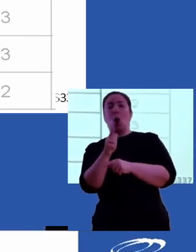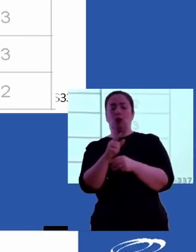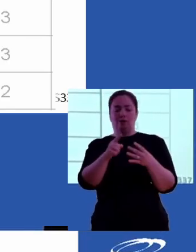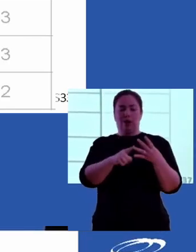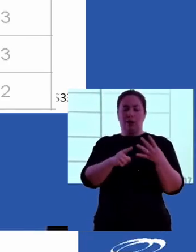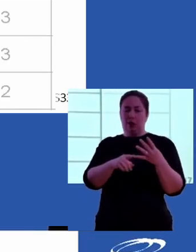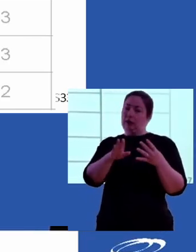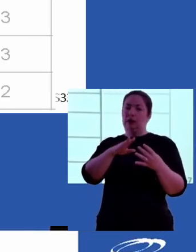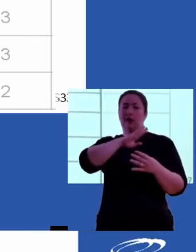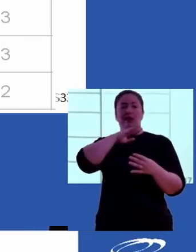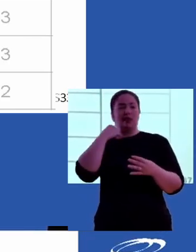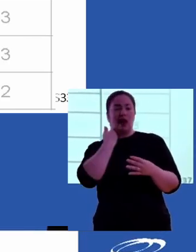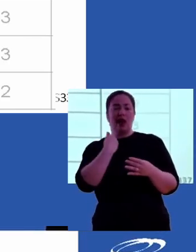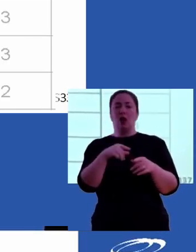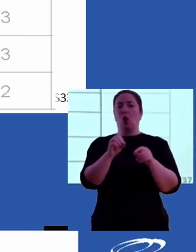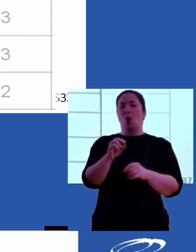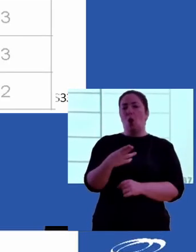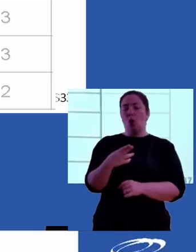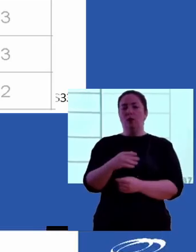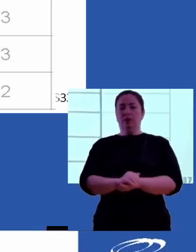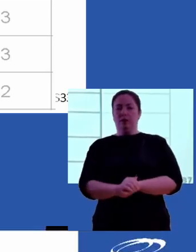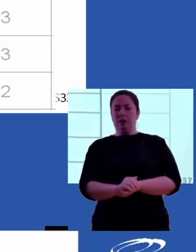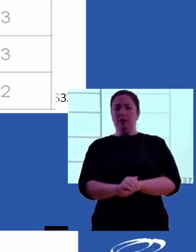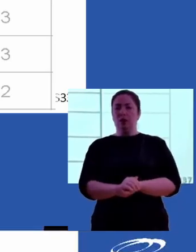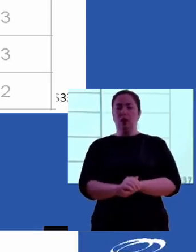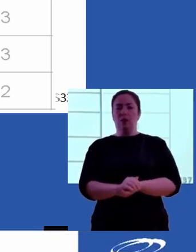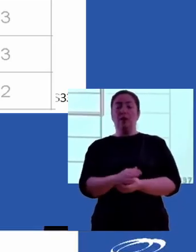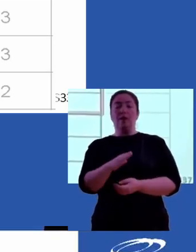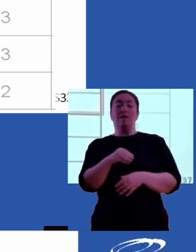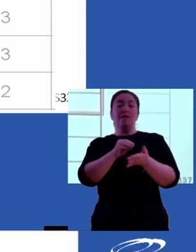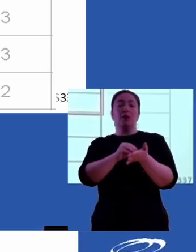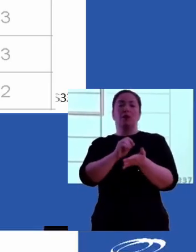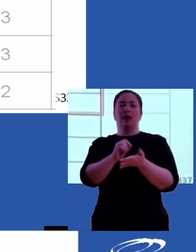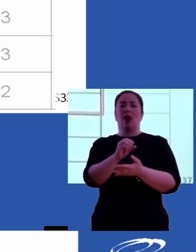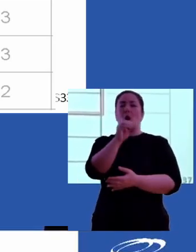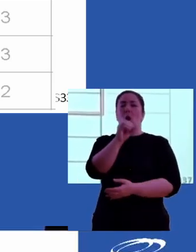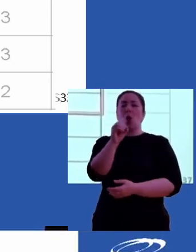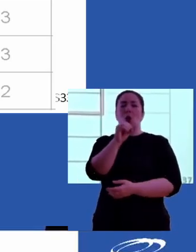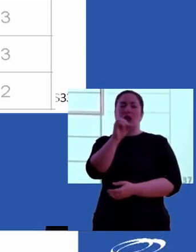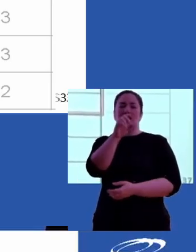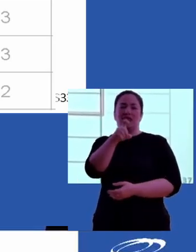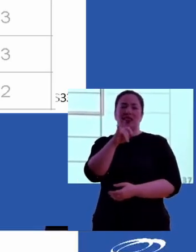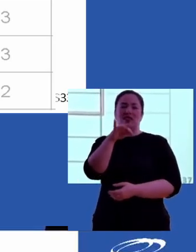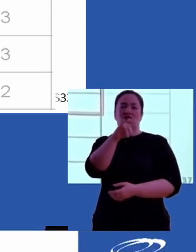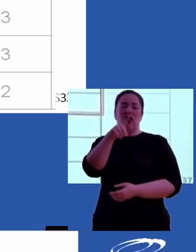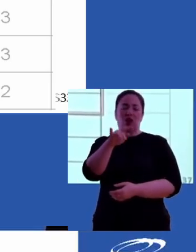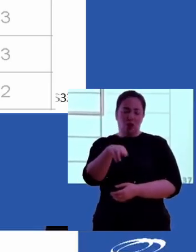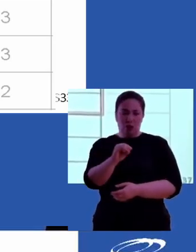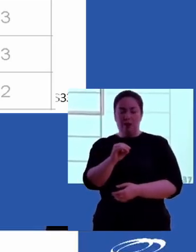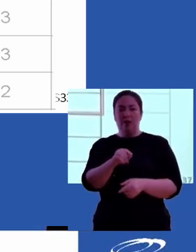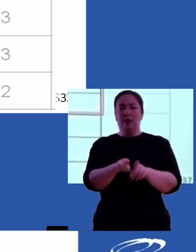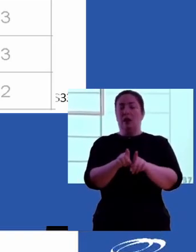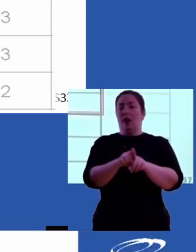a PCR ou o dedímero, ou ainda a velocidade de hemossedimentação, marcadores inflamatórios no líquido